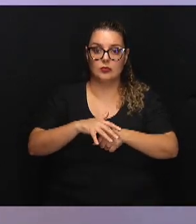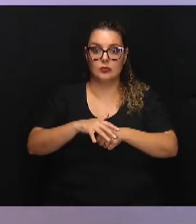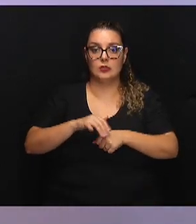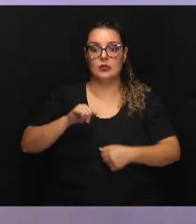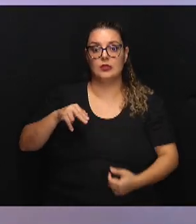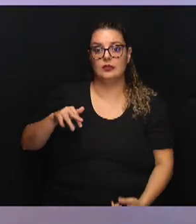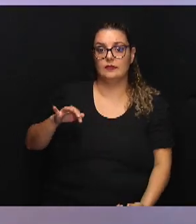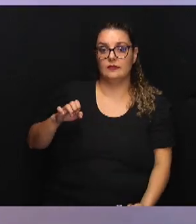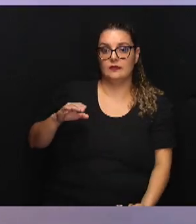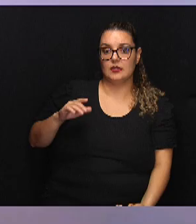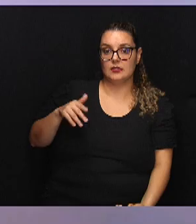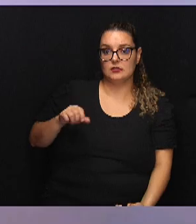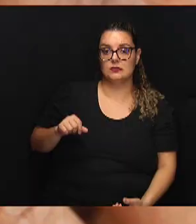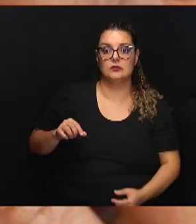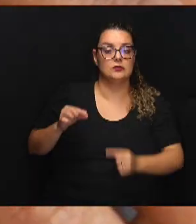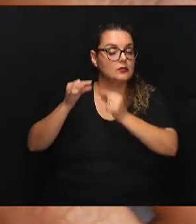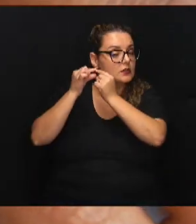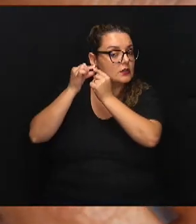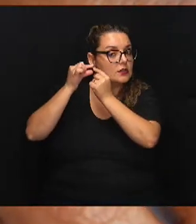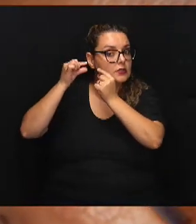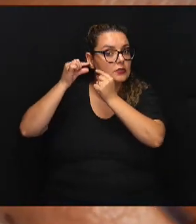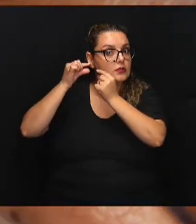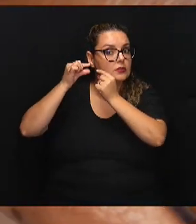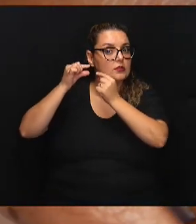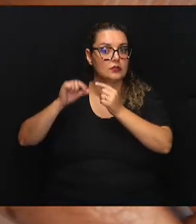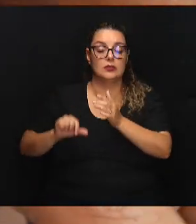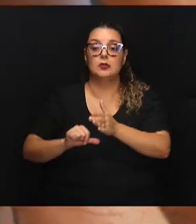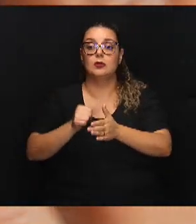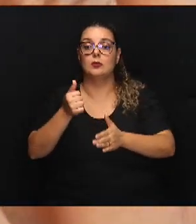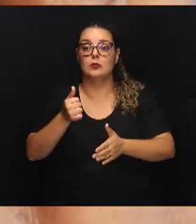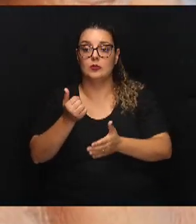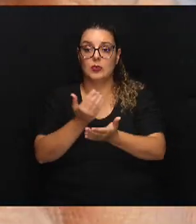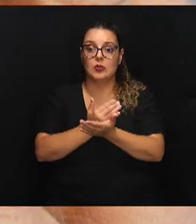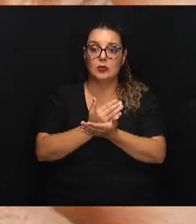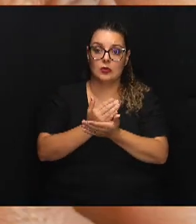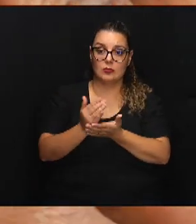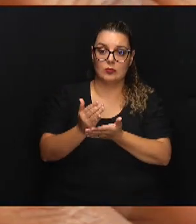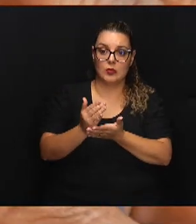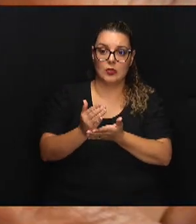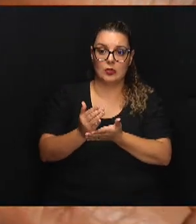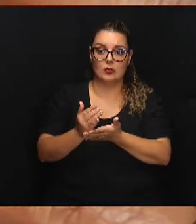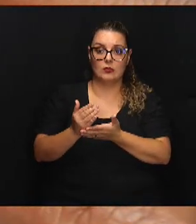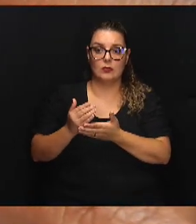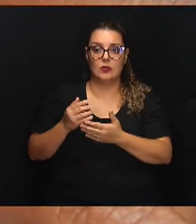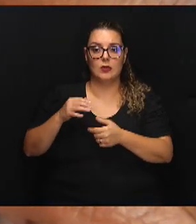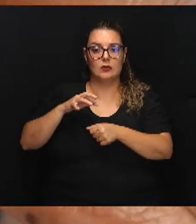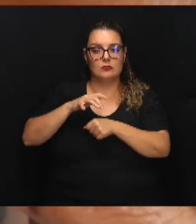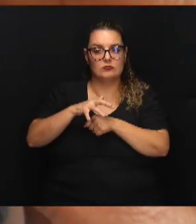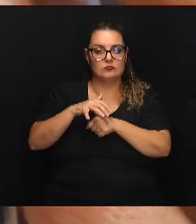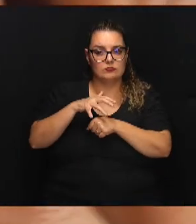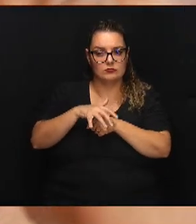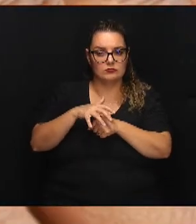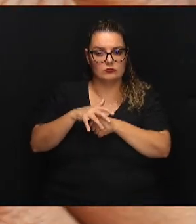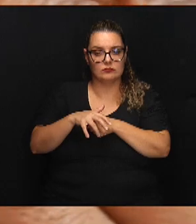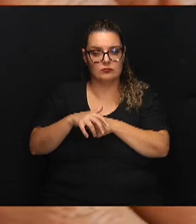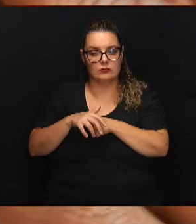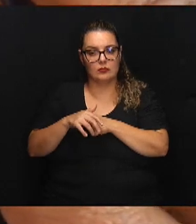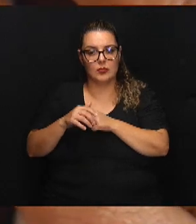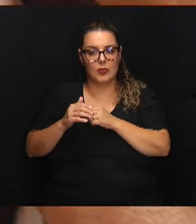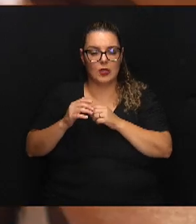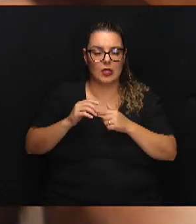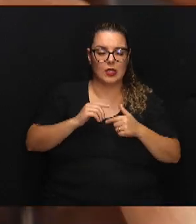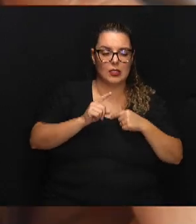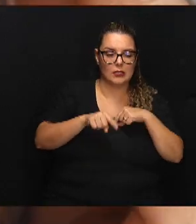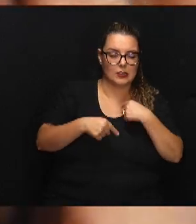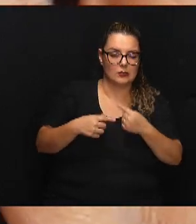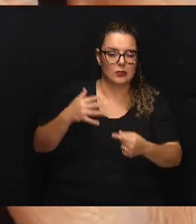na parede do canal do ouvido. Então, primeiro começa ali um processo inflamatório, vem um quadro de